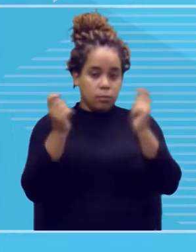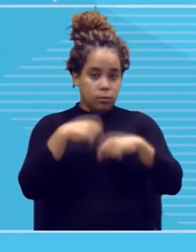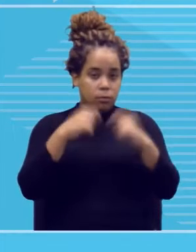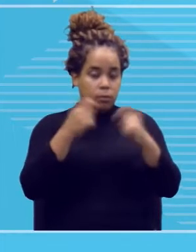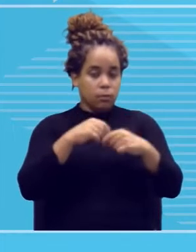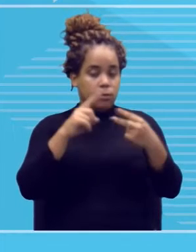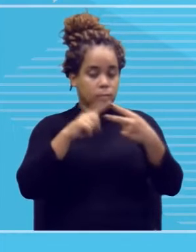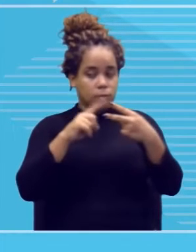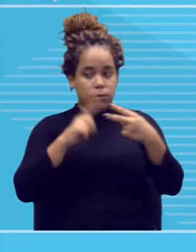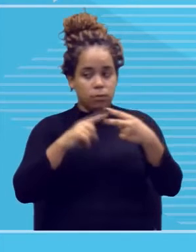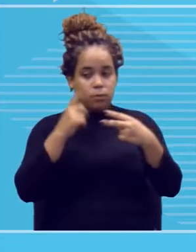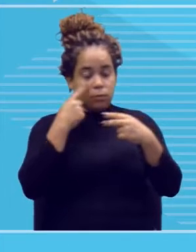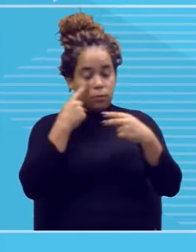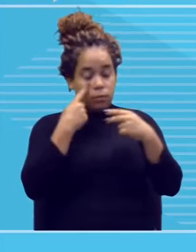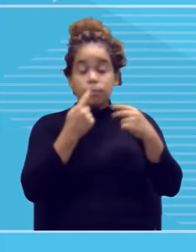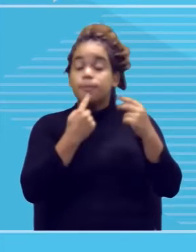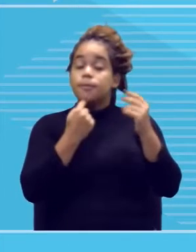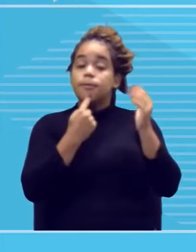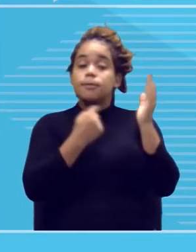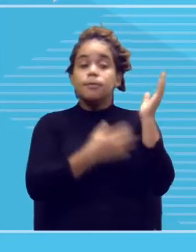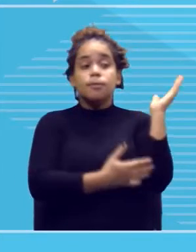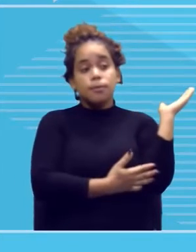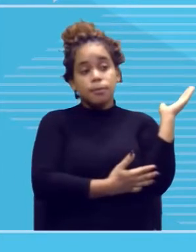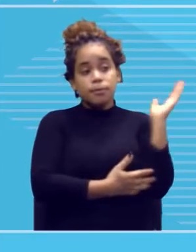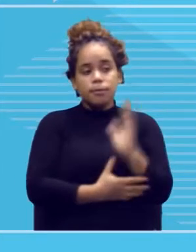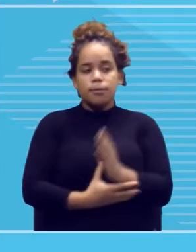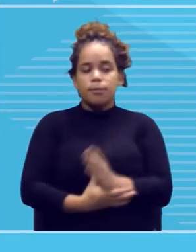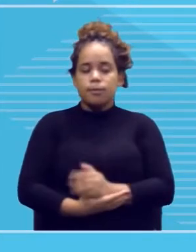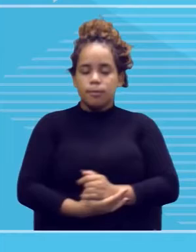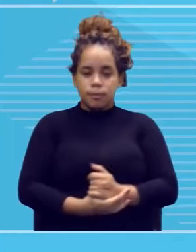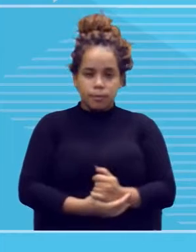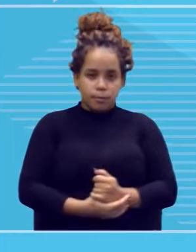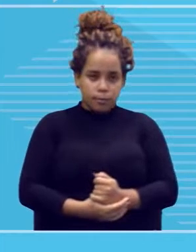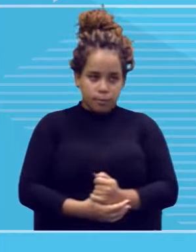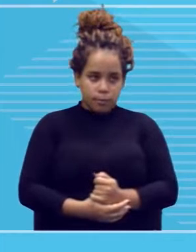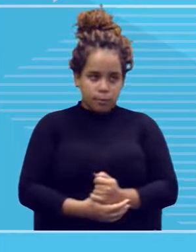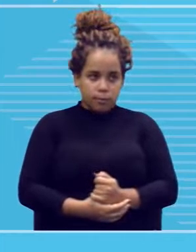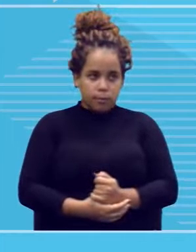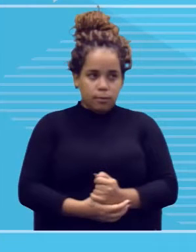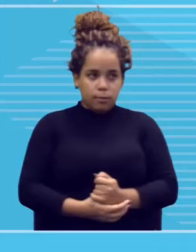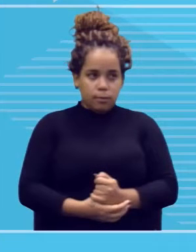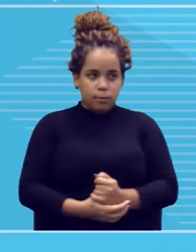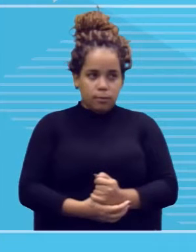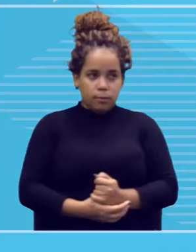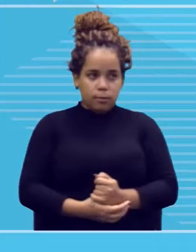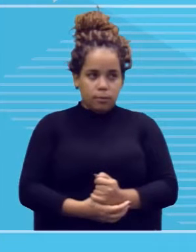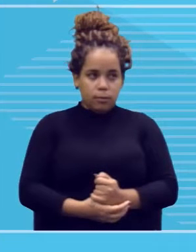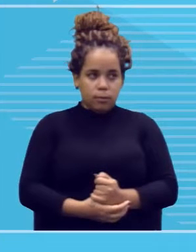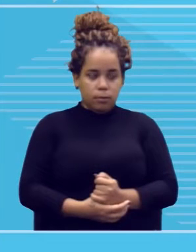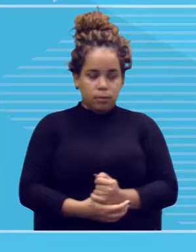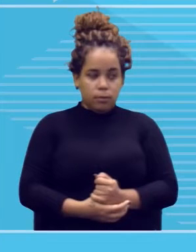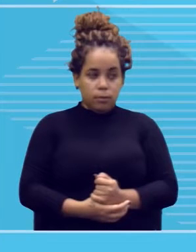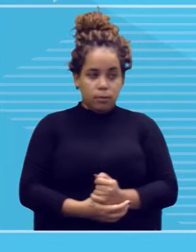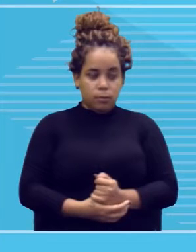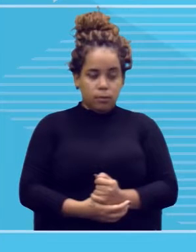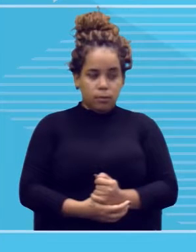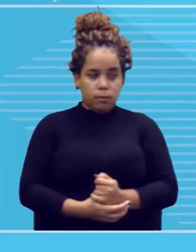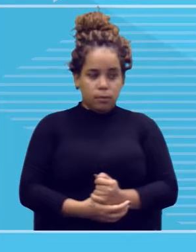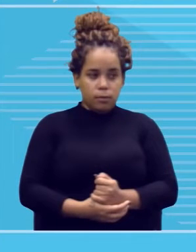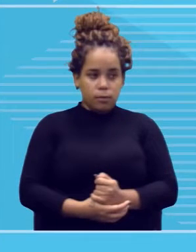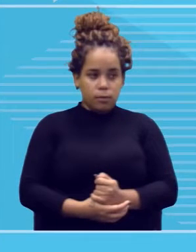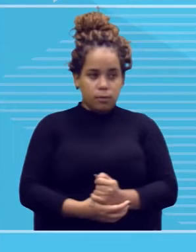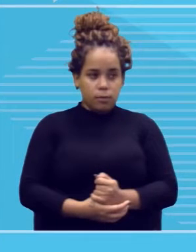um fica assim ó 500 possibilidade de número 2 fica assim ó